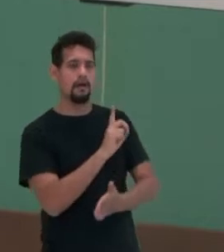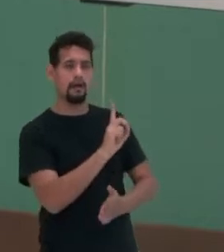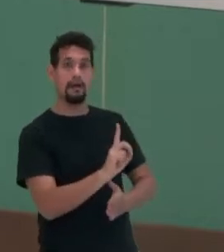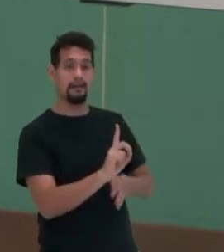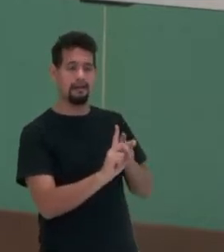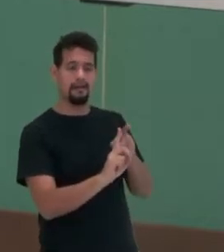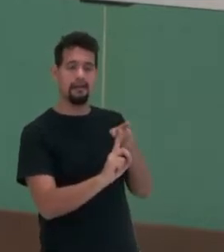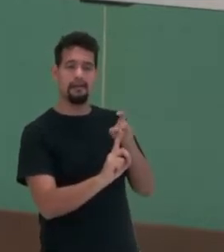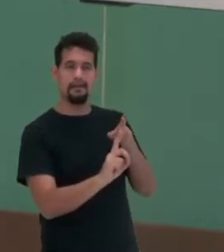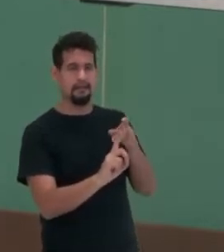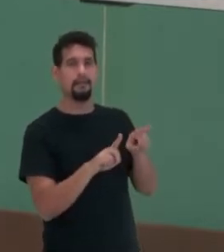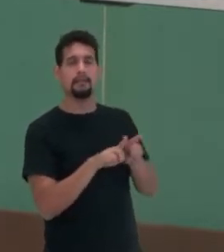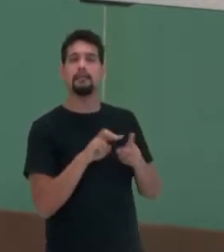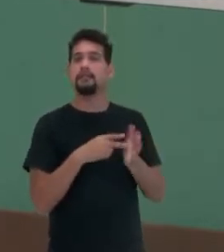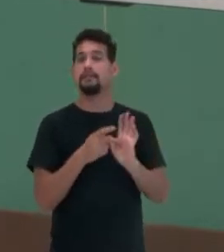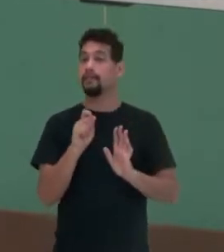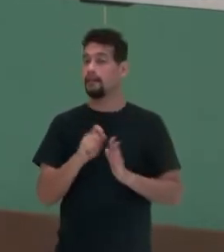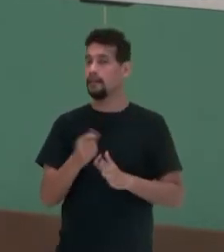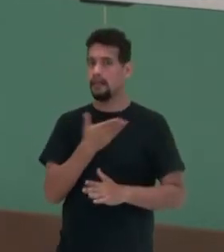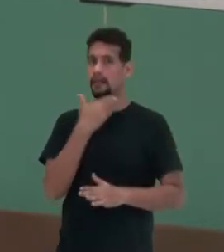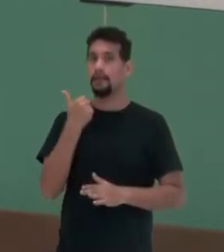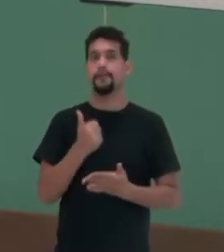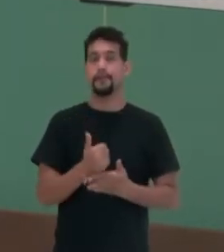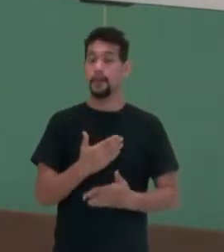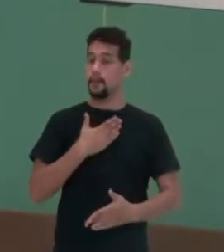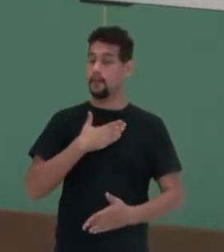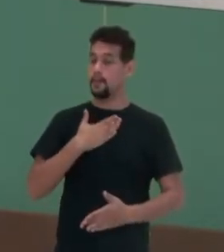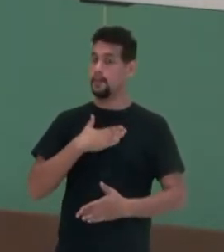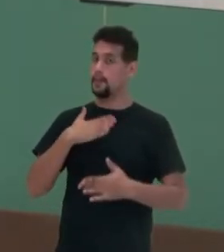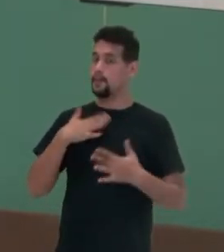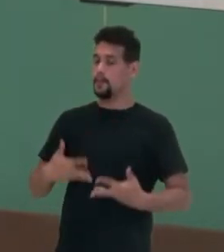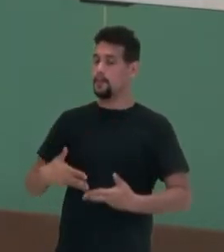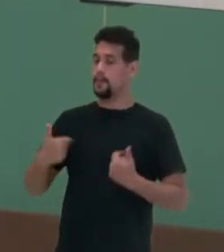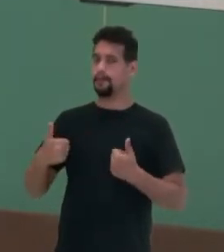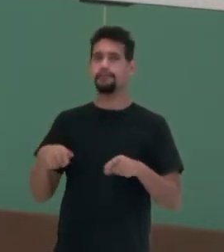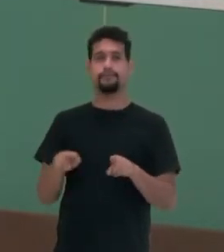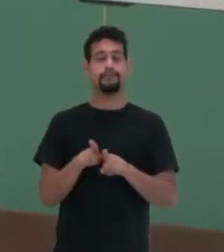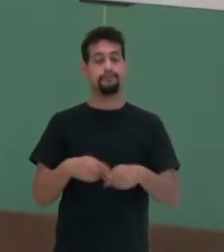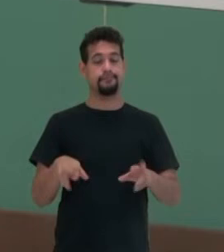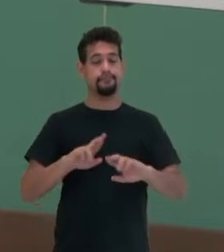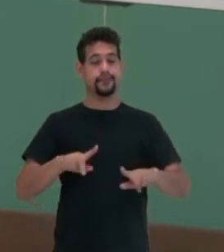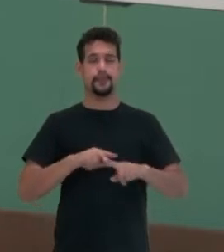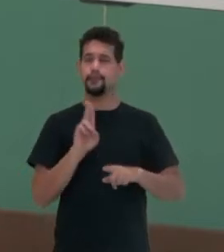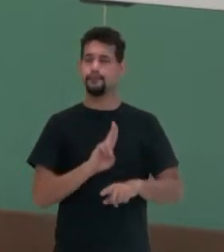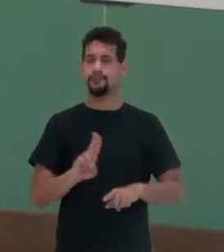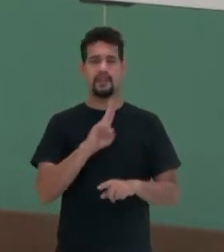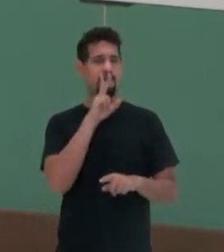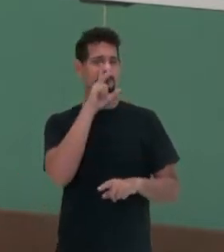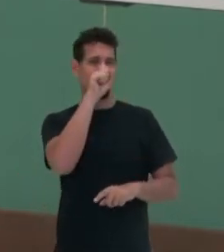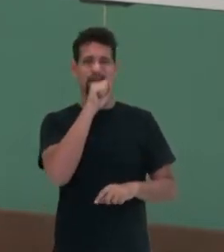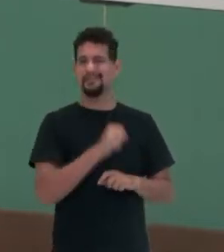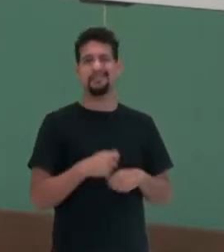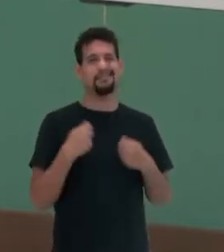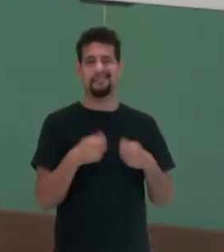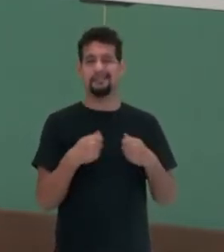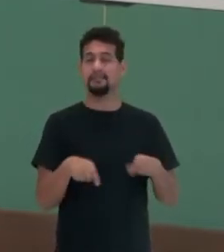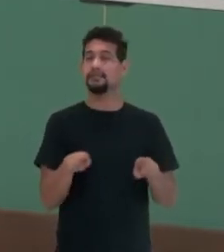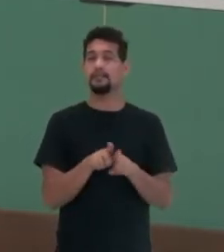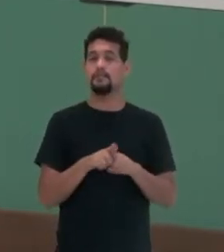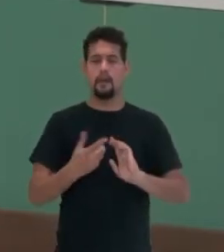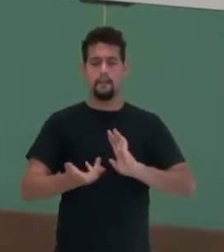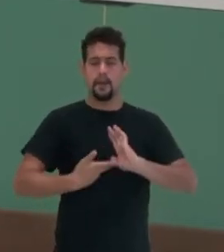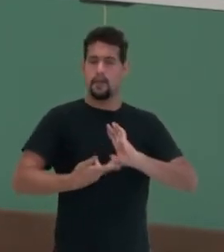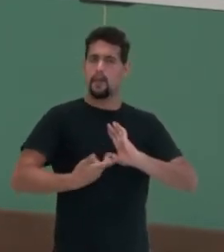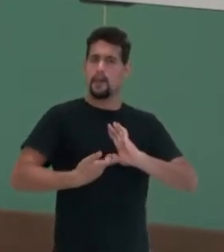adversário, vai contar mais para o meu benefício, né, do que eu utilizar a minha força, né, e a minha velocidade